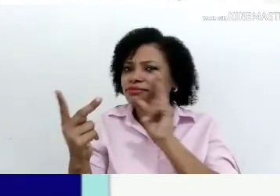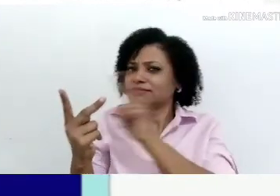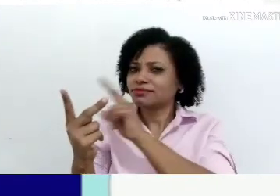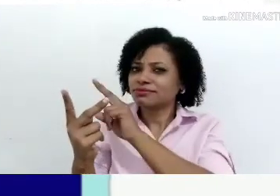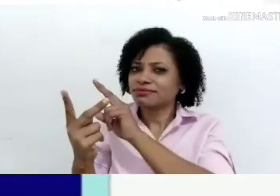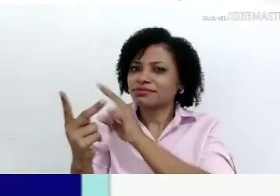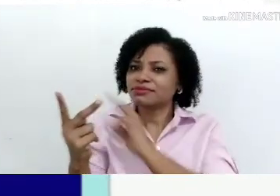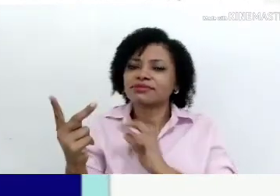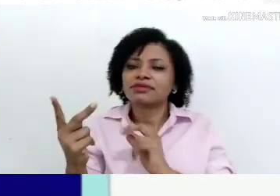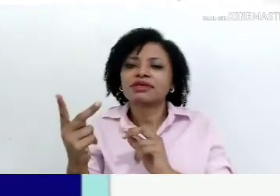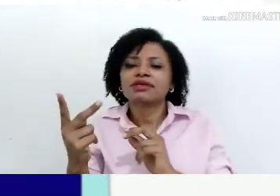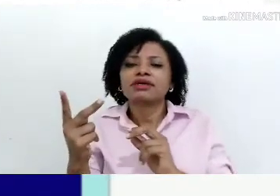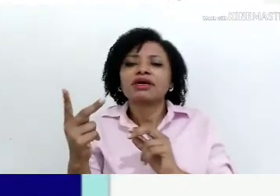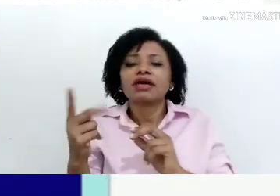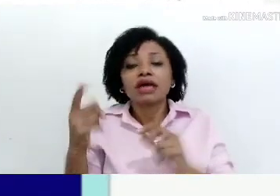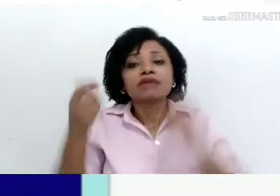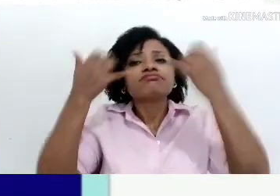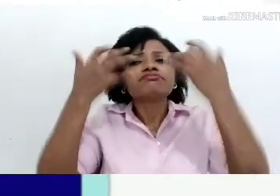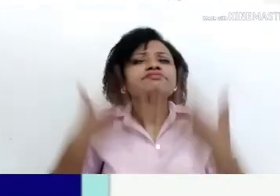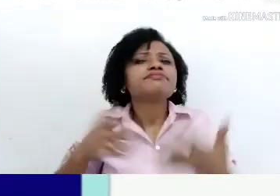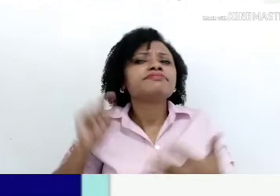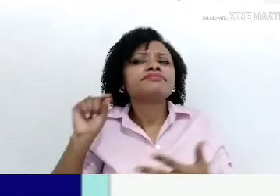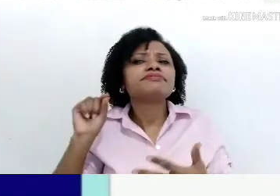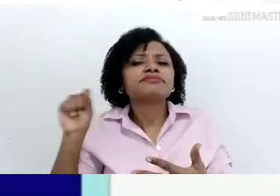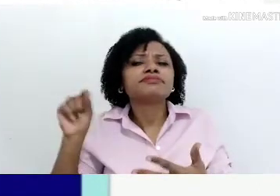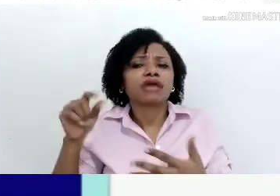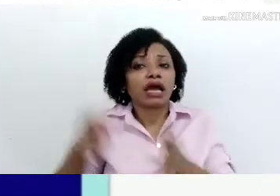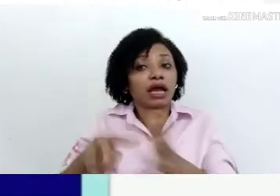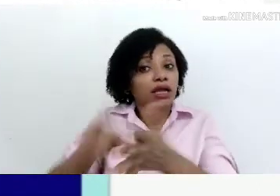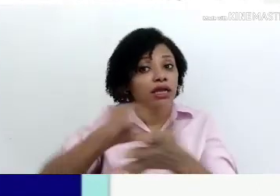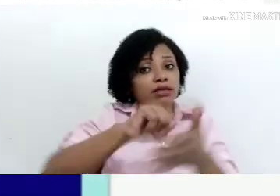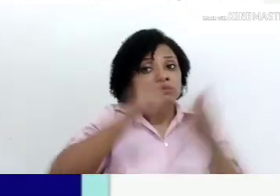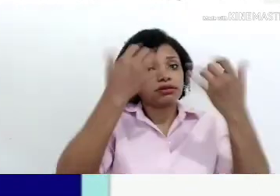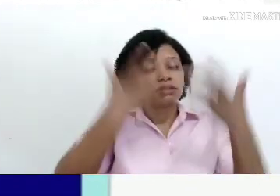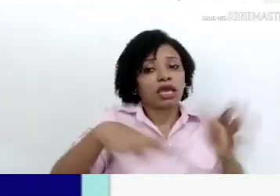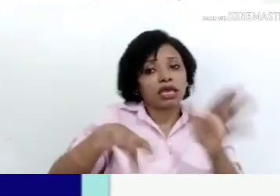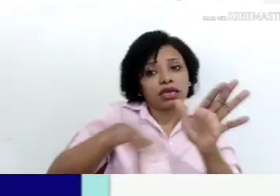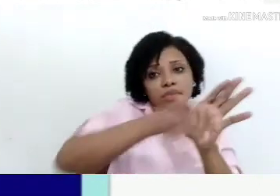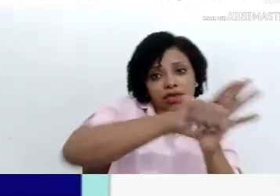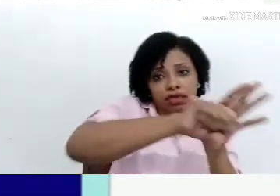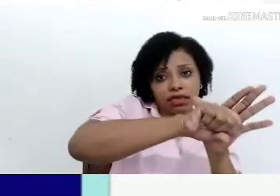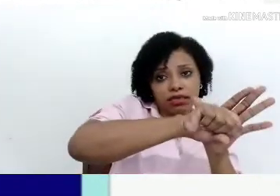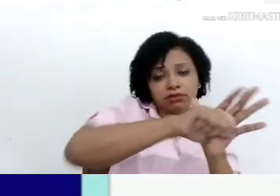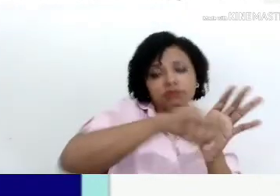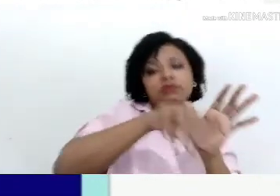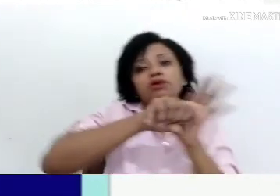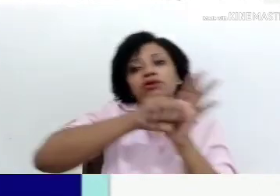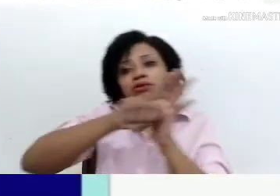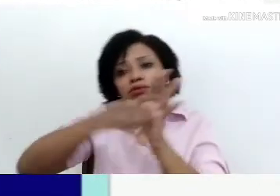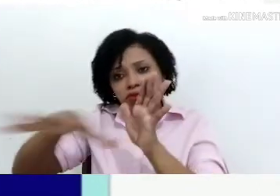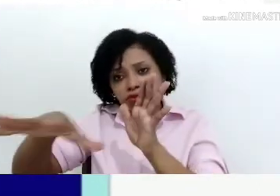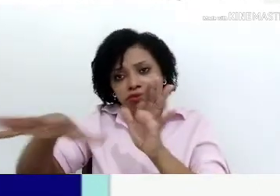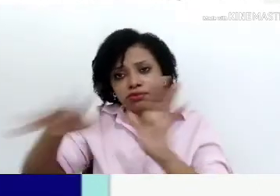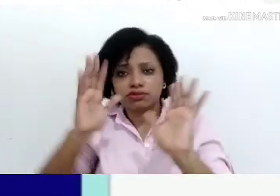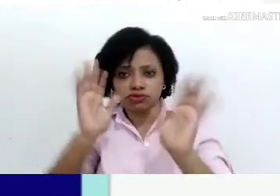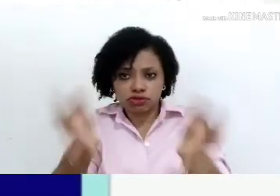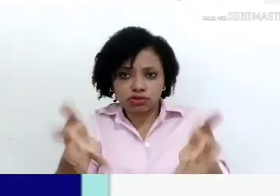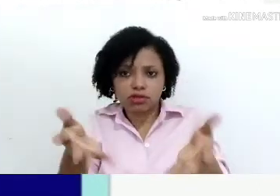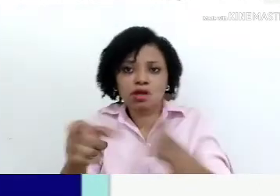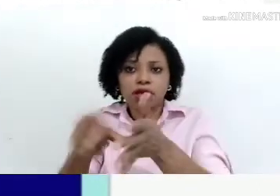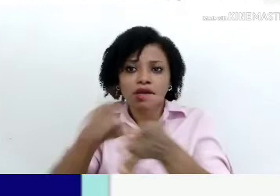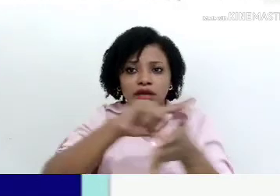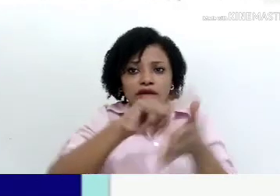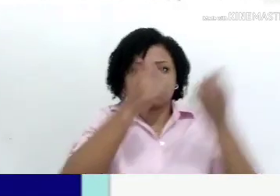O que ele está querendo dizer com isso? Pessoal, a gente estava falando de processo endo e exotérmico, né? Vocês podem